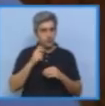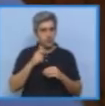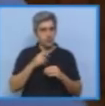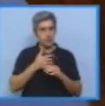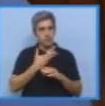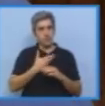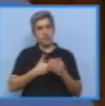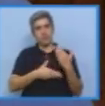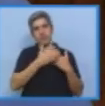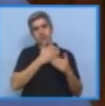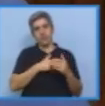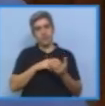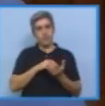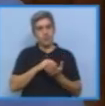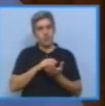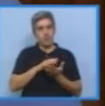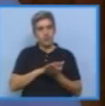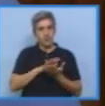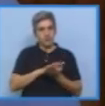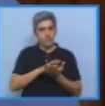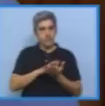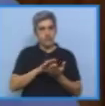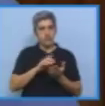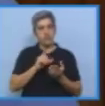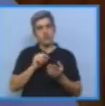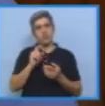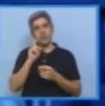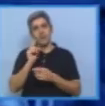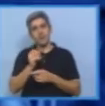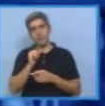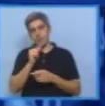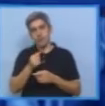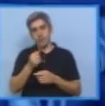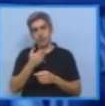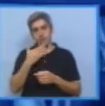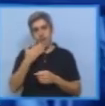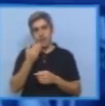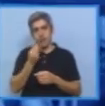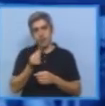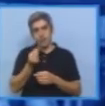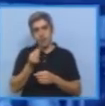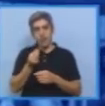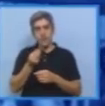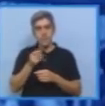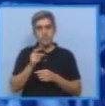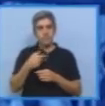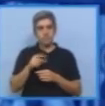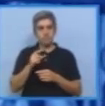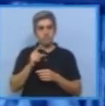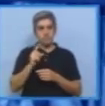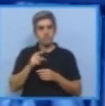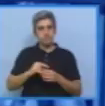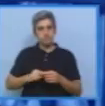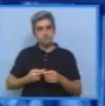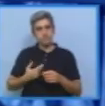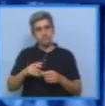Antigo Testamento. E, por outro lado, uma rapariga que morre na flor da idade. Portanto, que morre quando estaria para ser fecunda, porque era